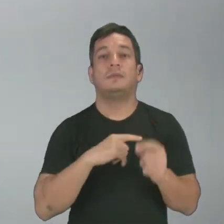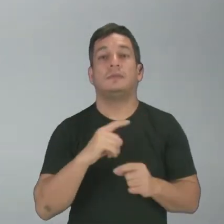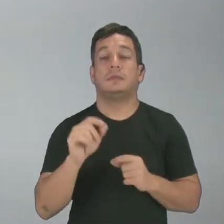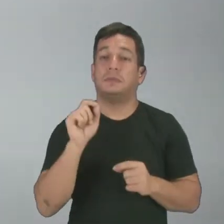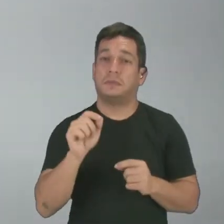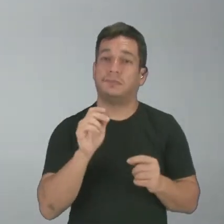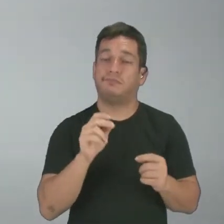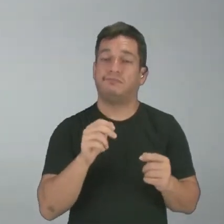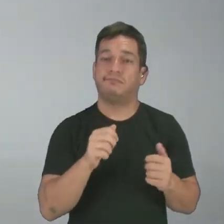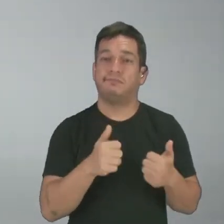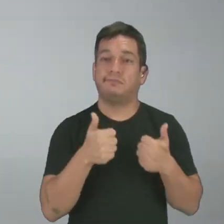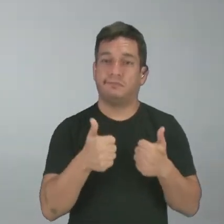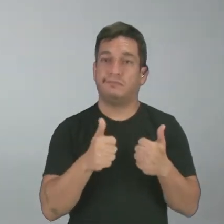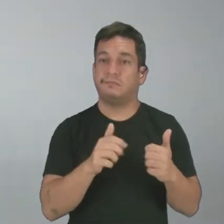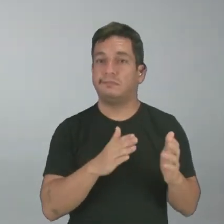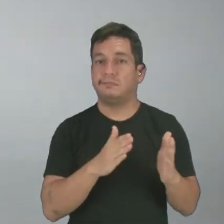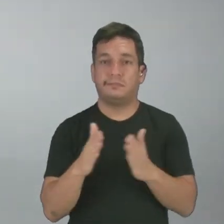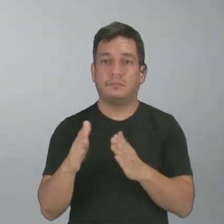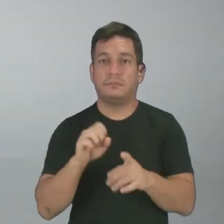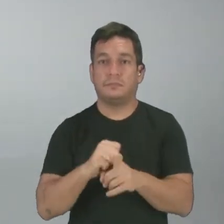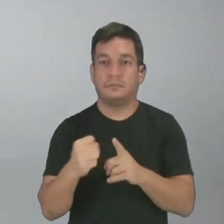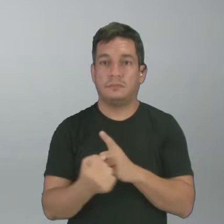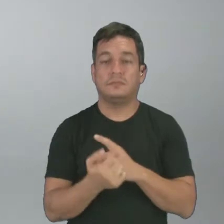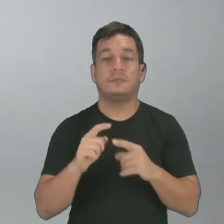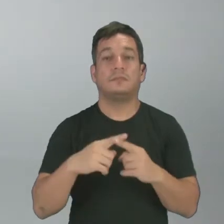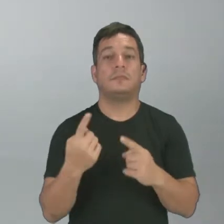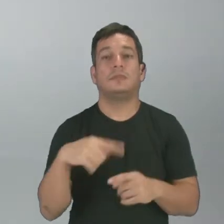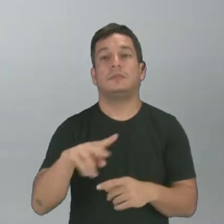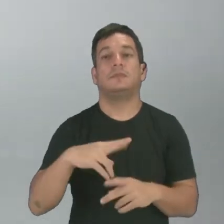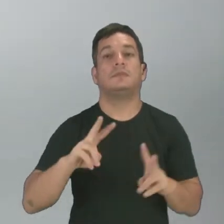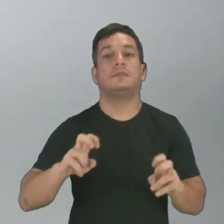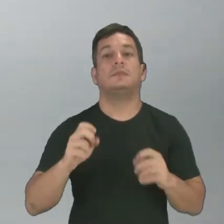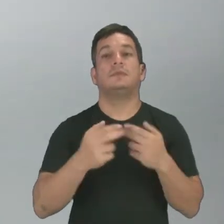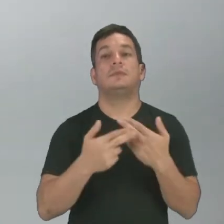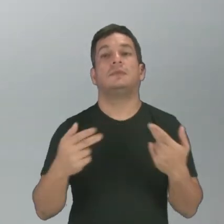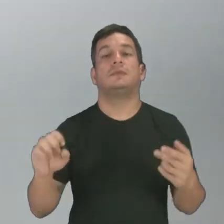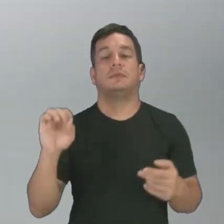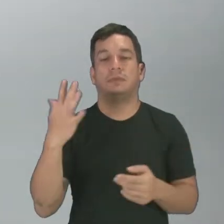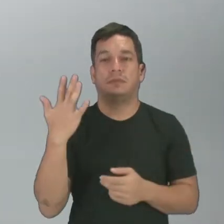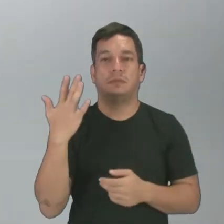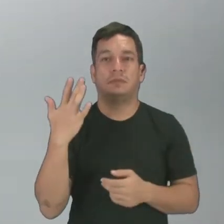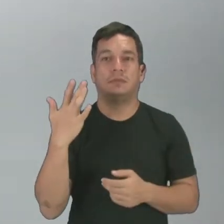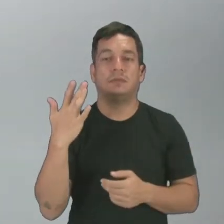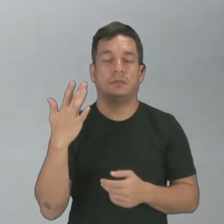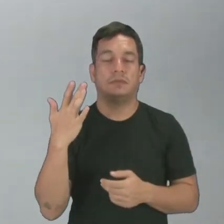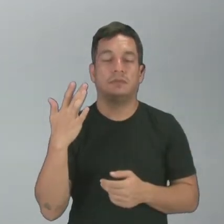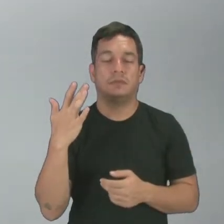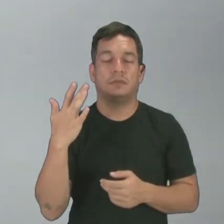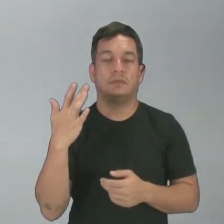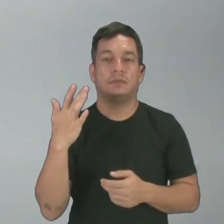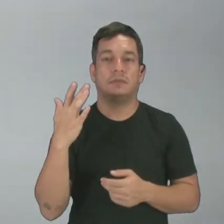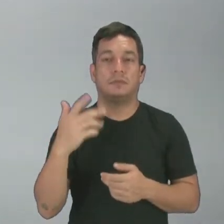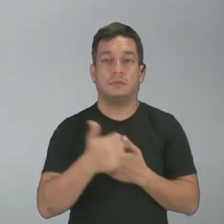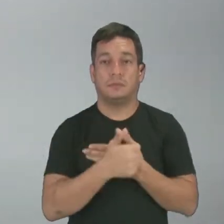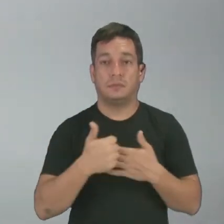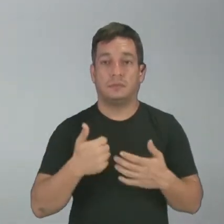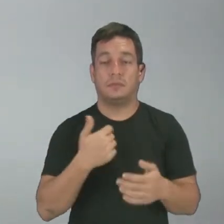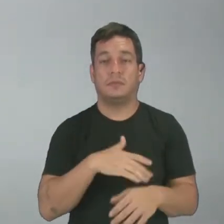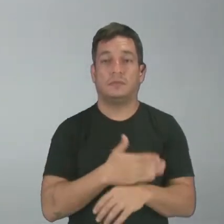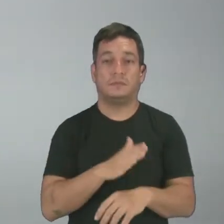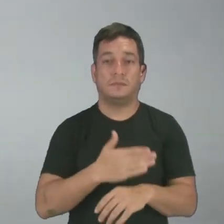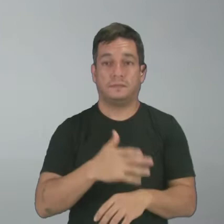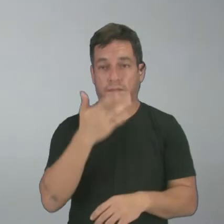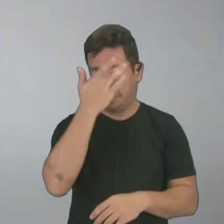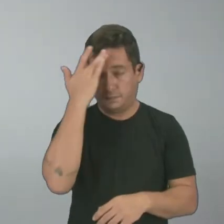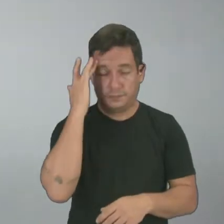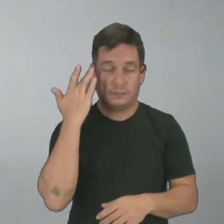no caminho da sociedade, mas você não vai ver coisas acontecendo, sendo imoral praticado por essa